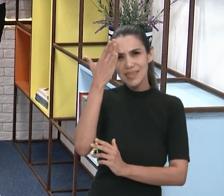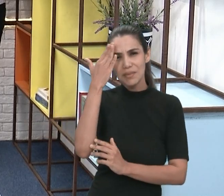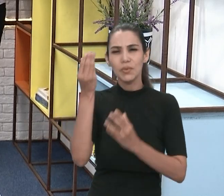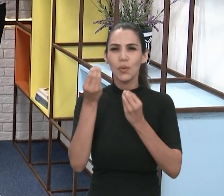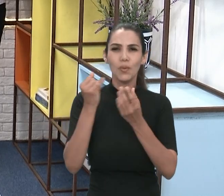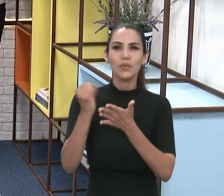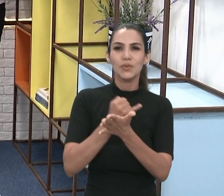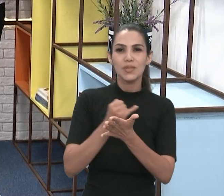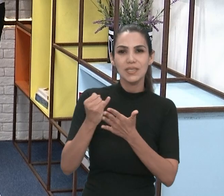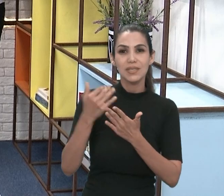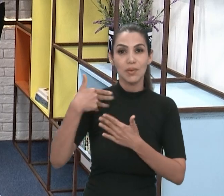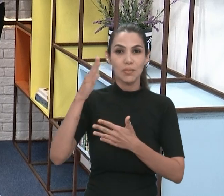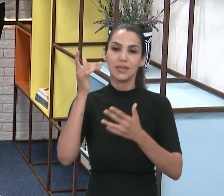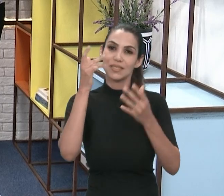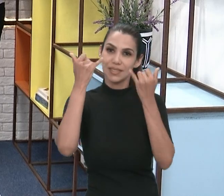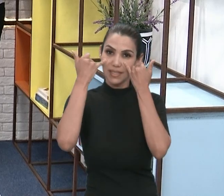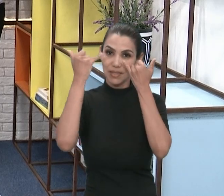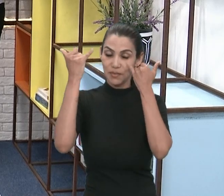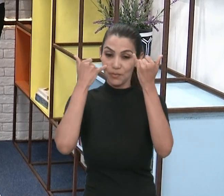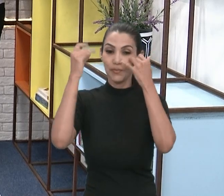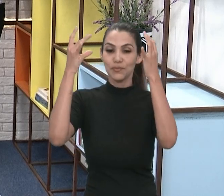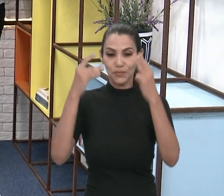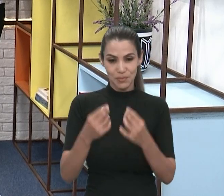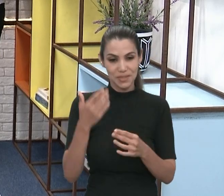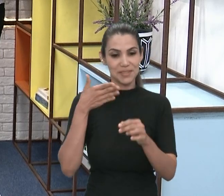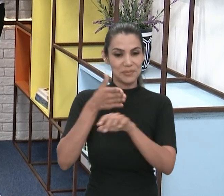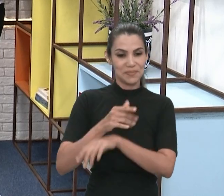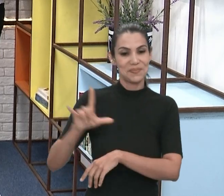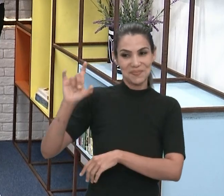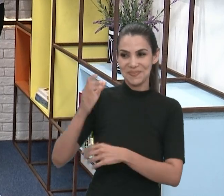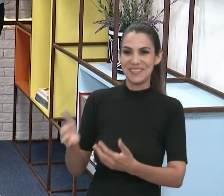informações, acesse no Instagram também,